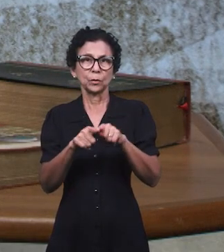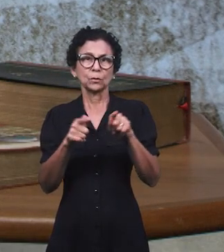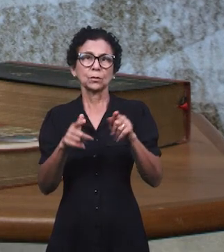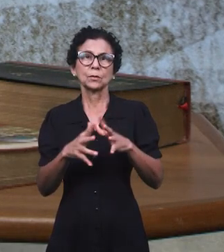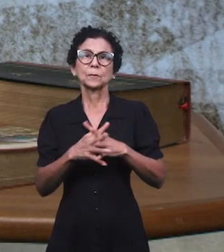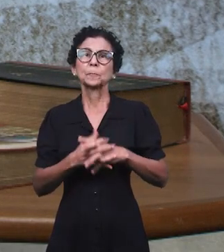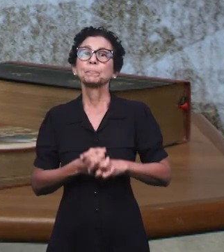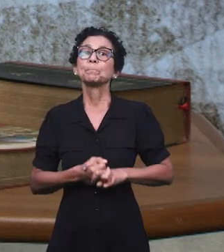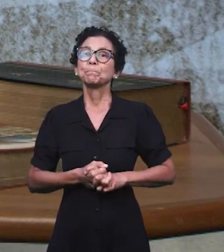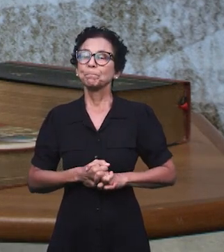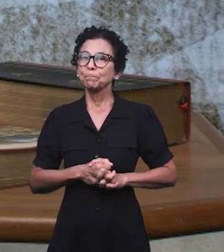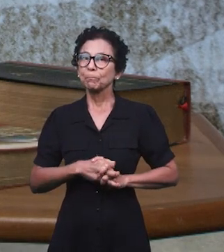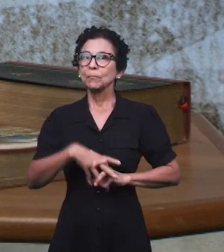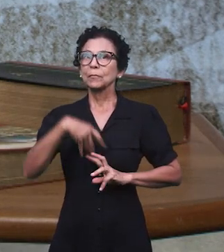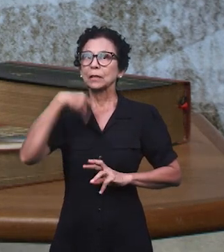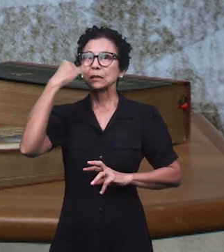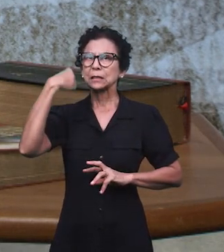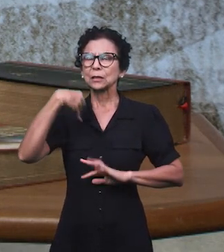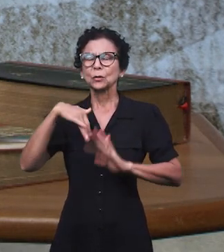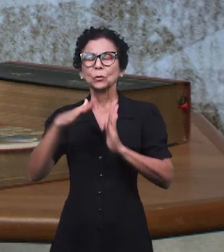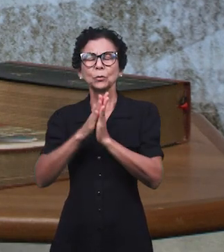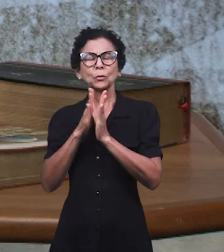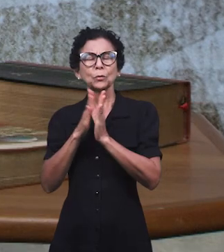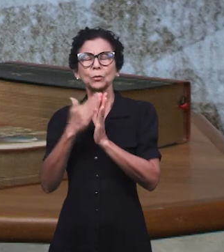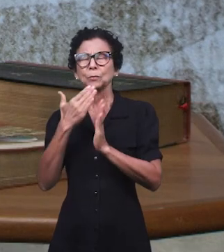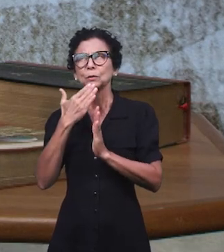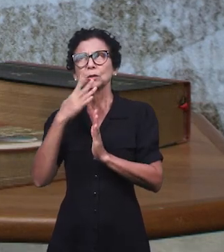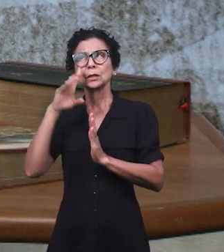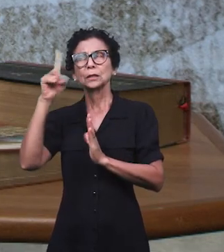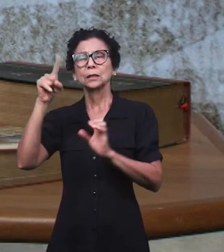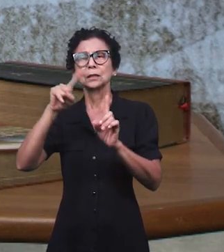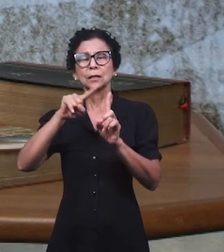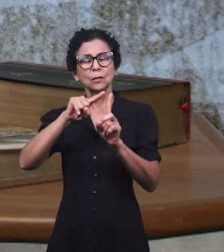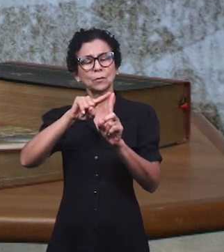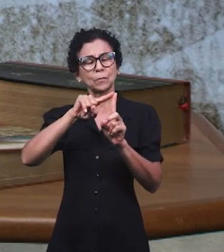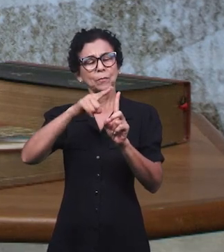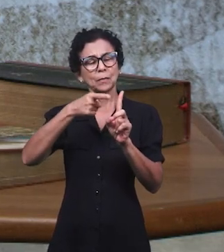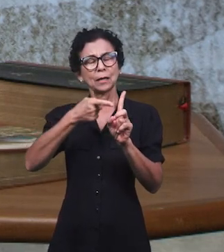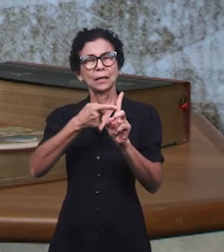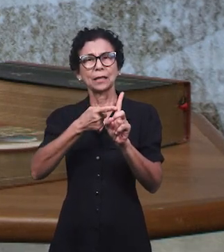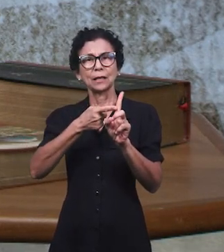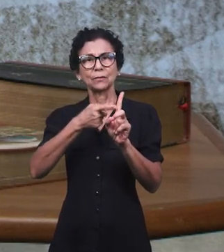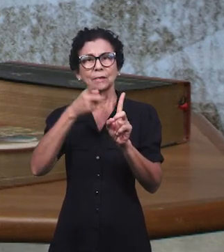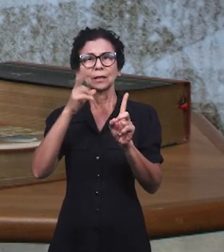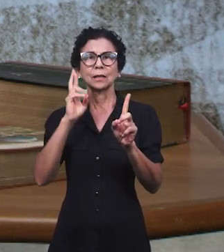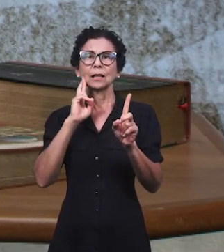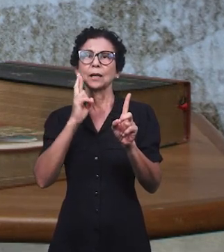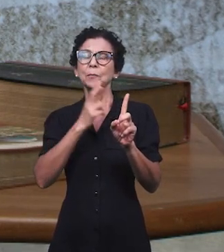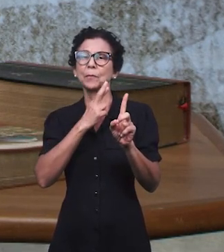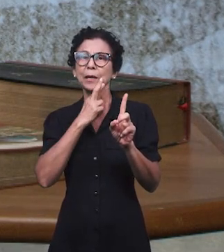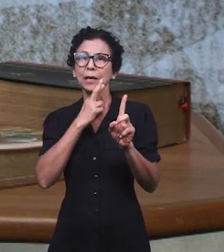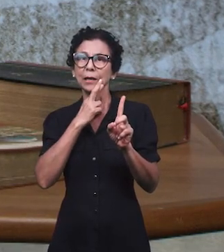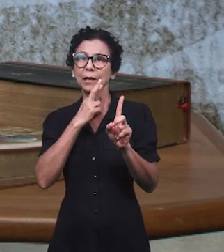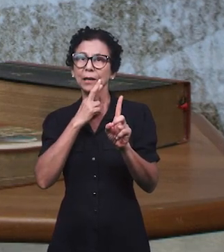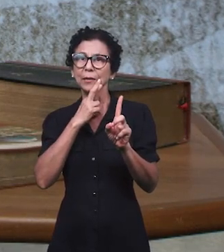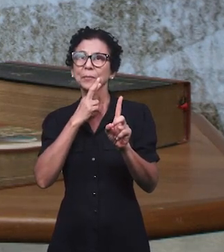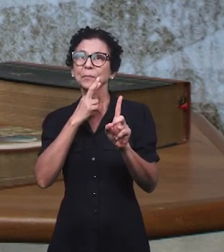para que Rebeca, sua esposa, engravidasse. Ele orou por 20 anos e o Senhor respondeu a sua